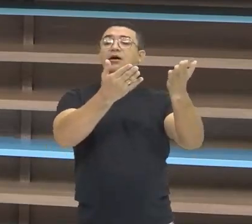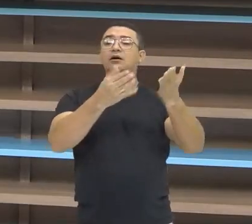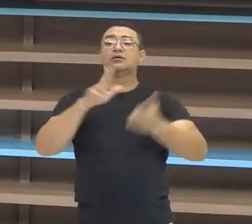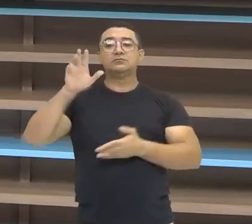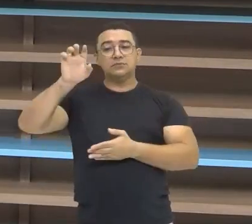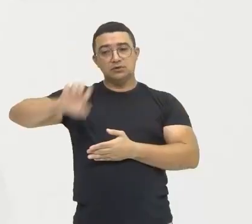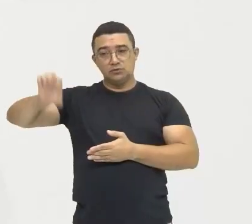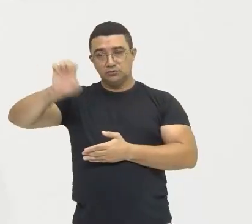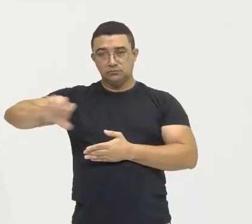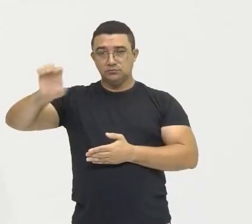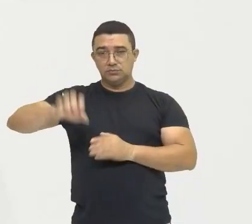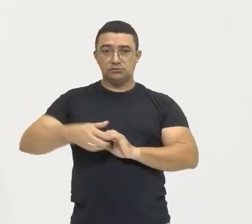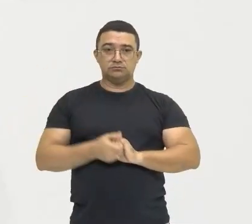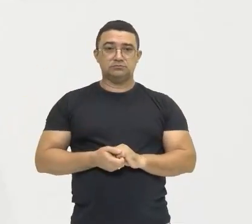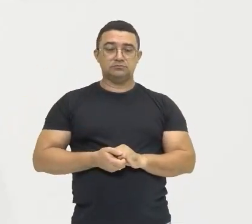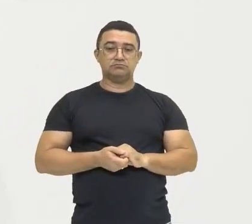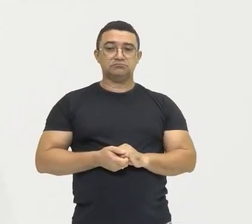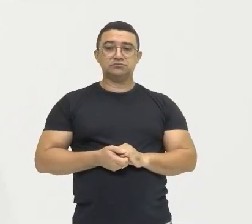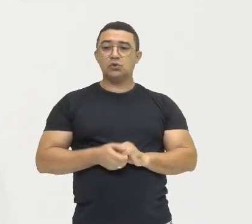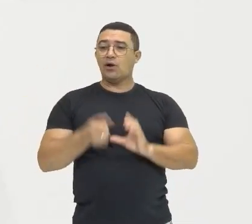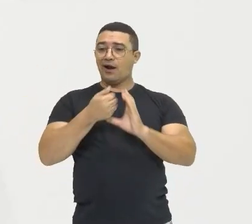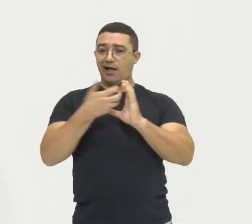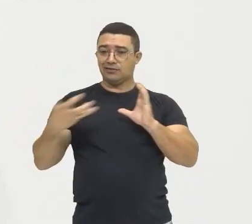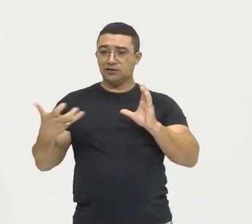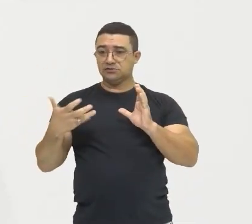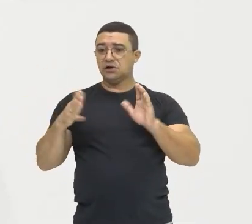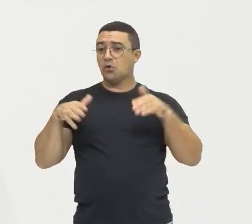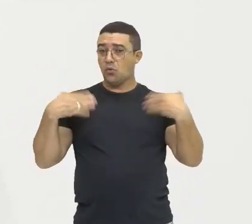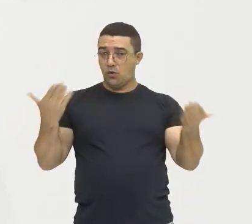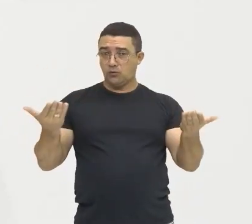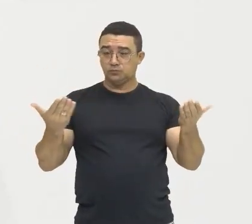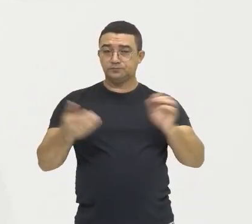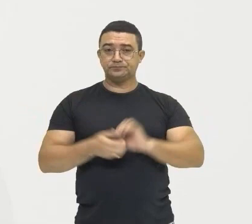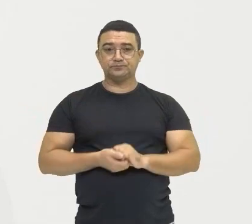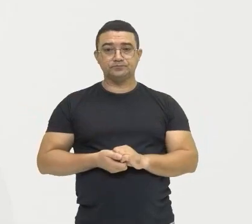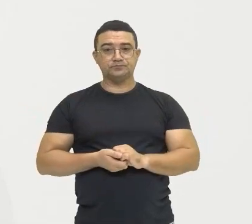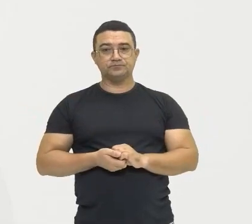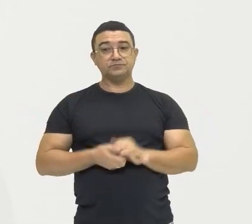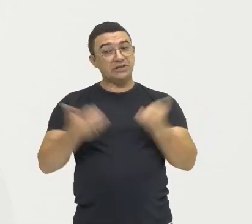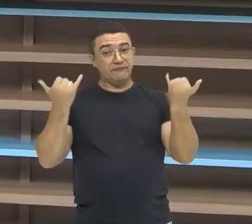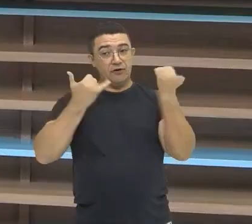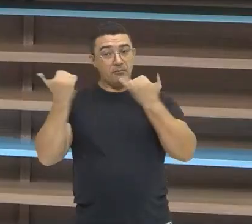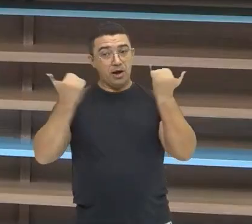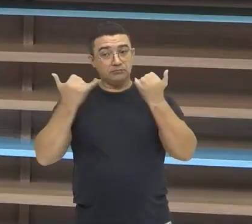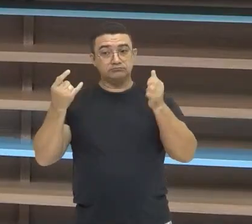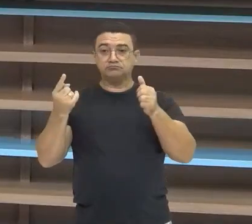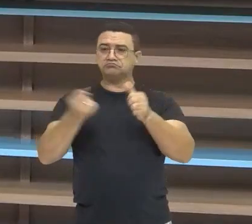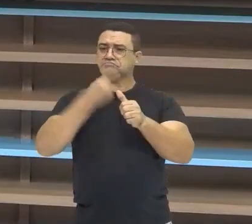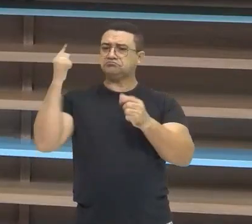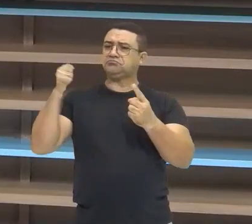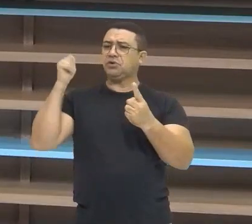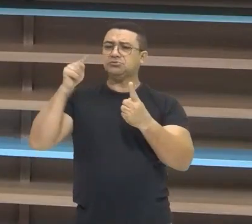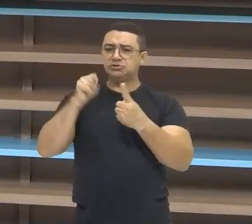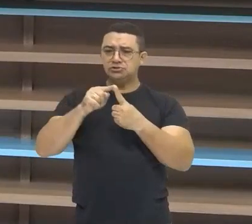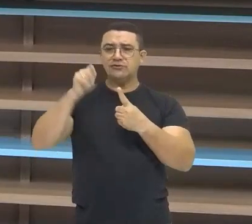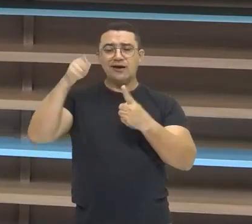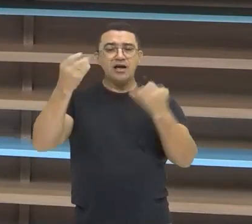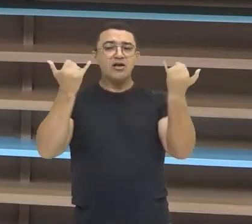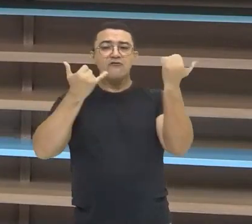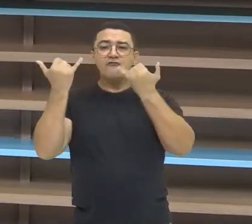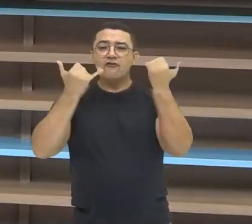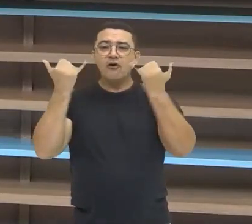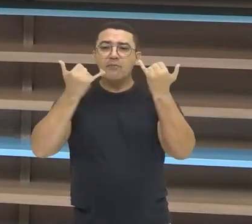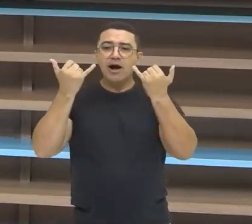Ela tinha o caráter de informação, né? Era exatamente isso. Primeiro, o objetivo era informar